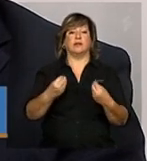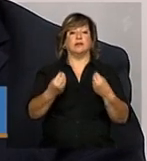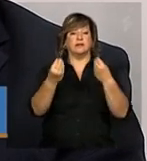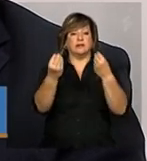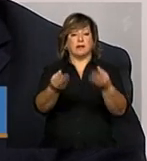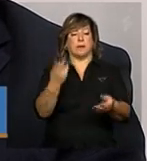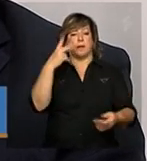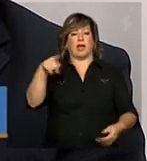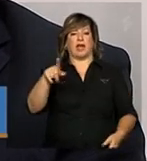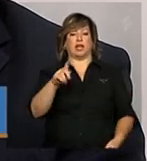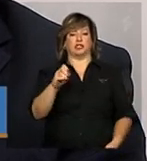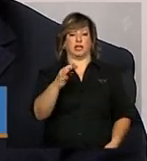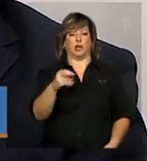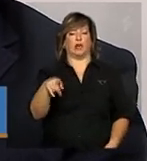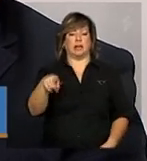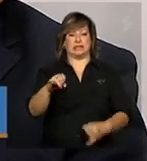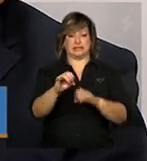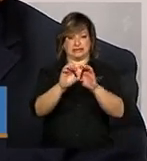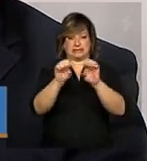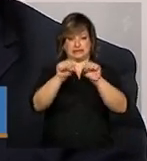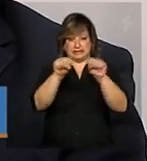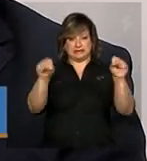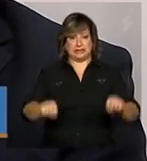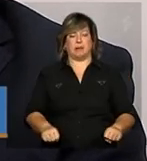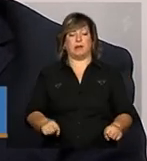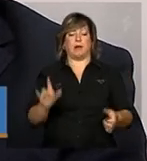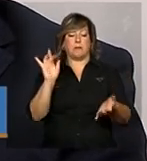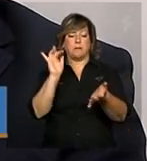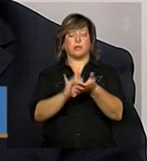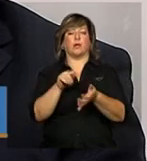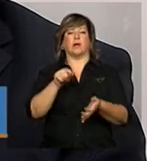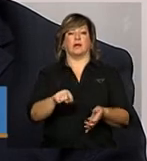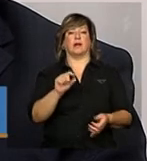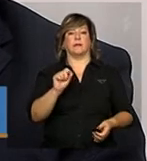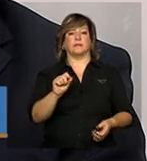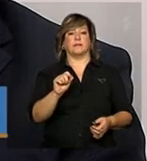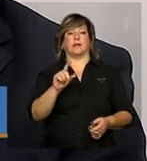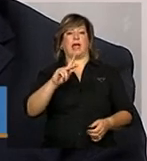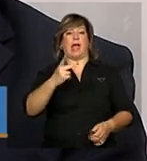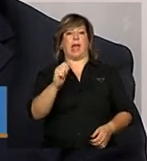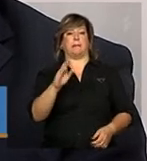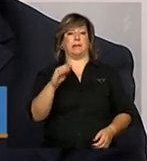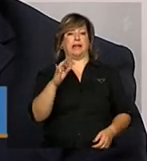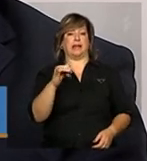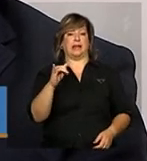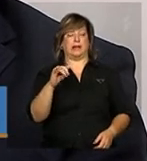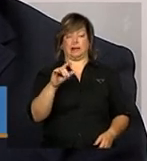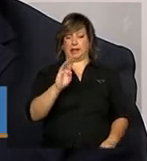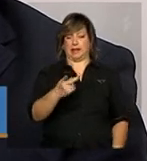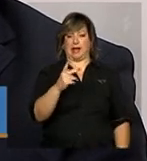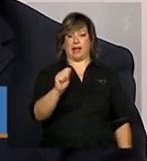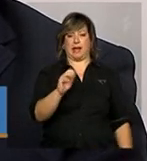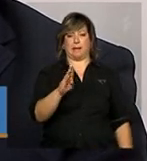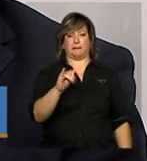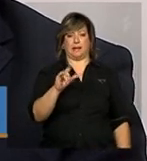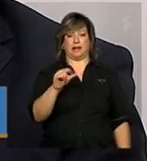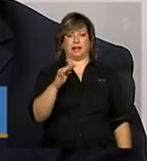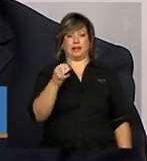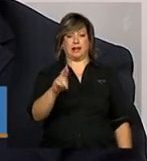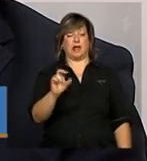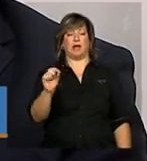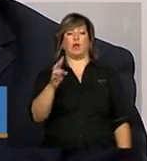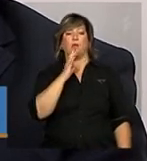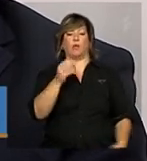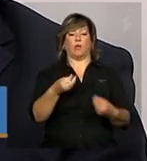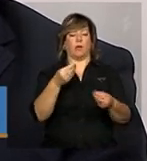gestor via sistema, clicando no botão habilitar preenchimento e colocando motivo. Por que a gente instituiu essa nova